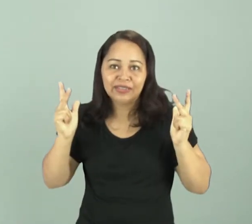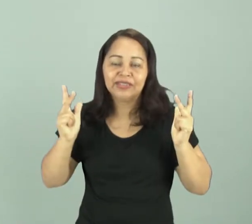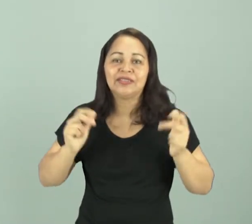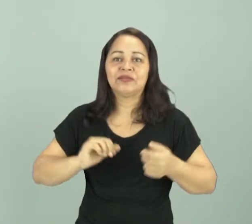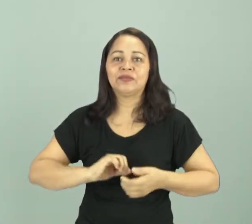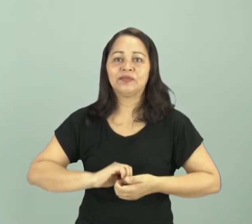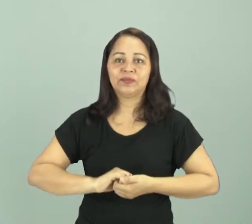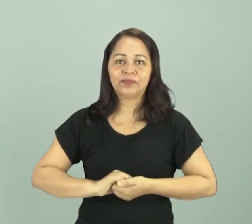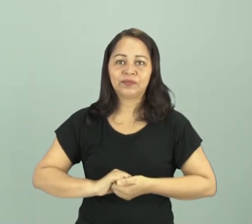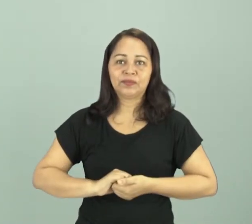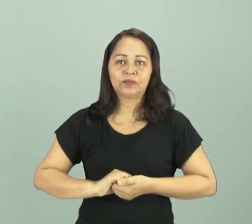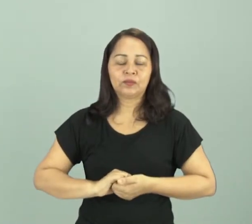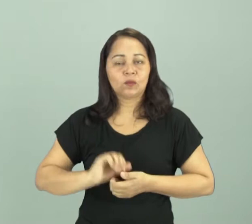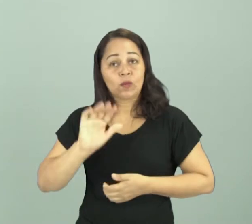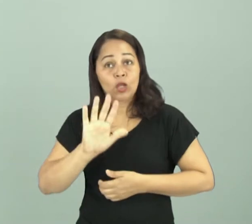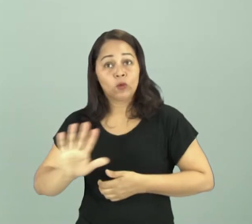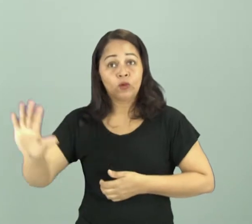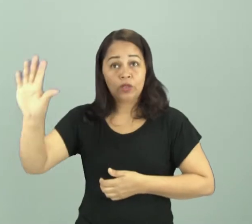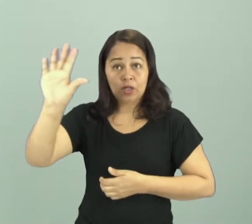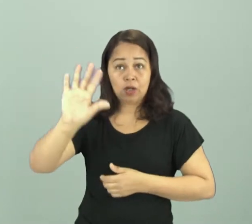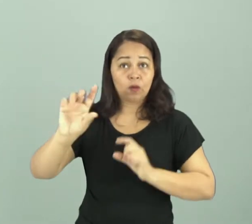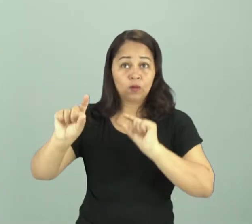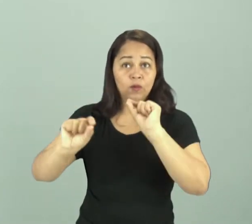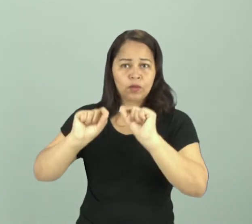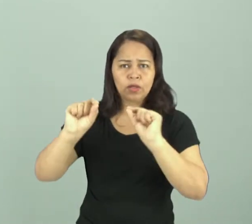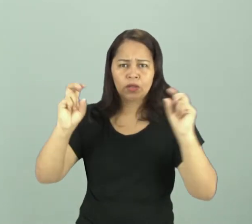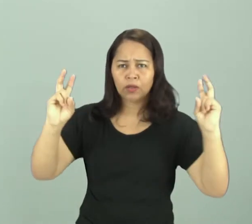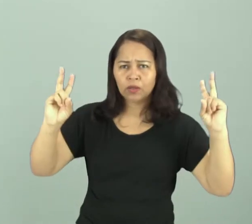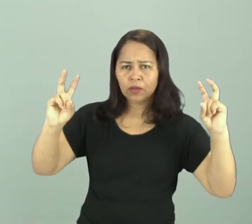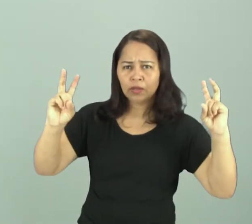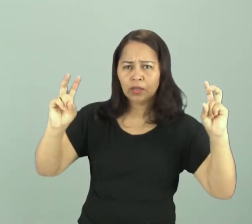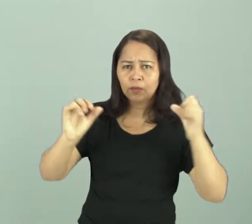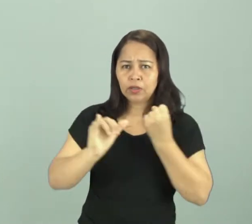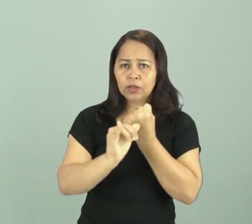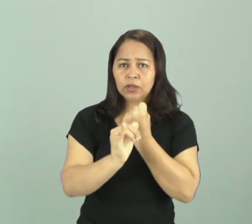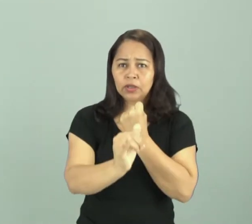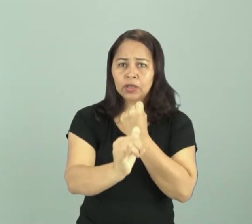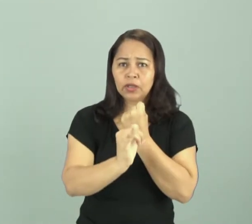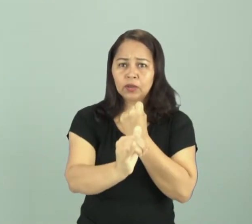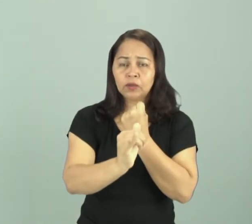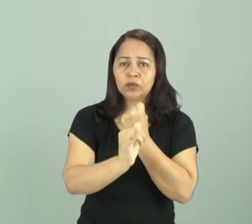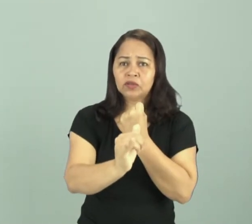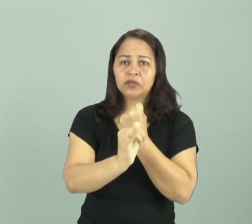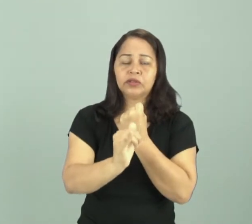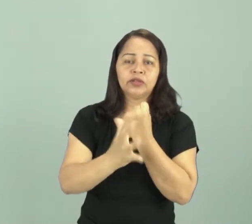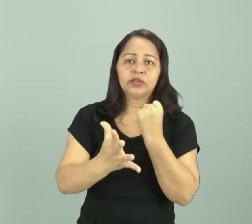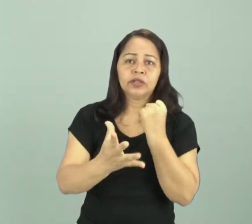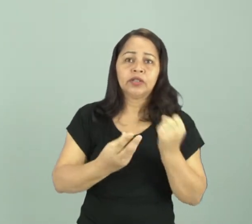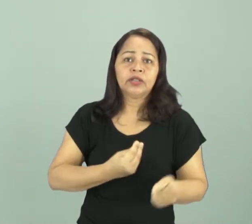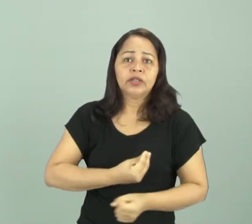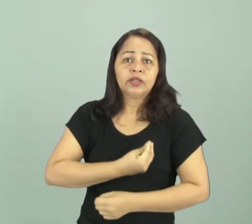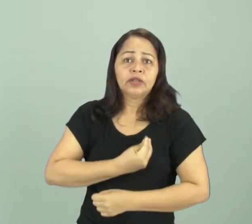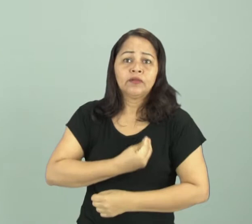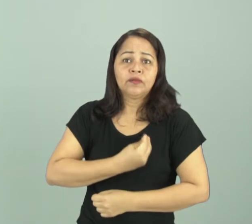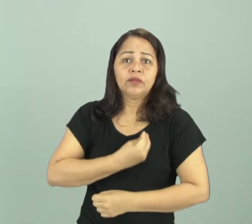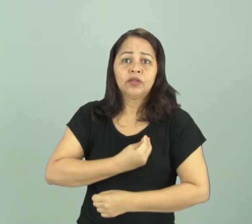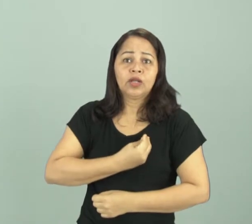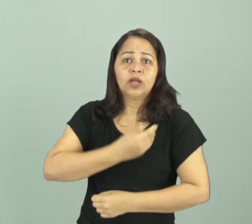No geral, as crônicas tratam de temas comuns tá? Temas que estão na boca do